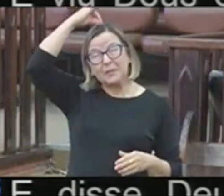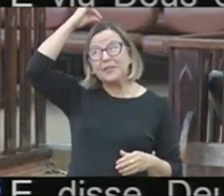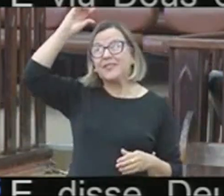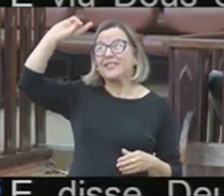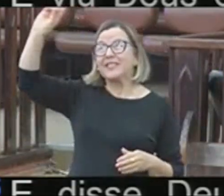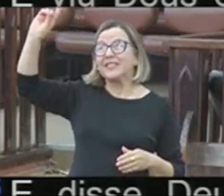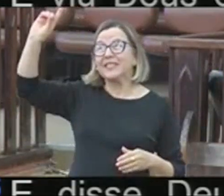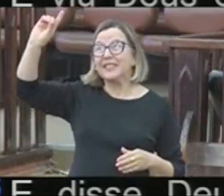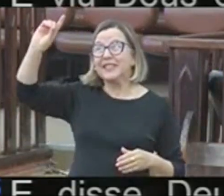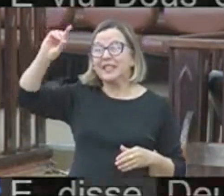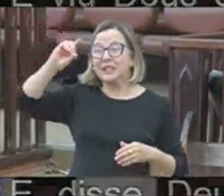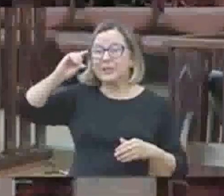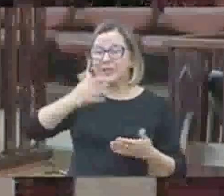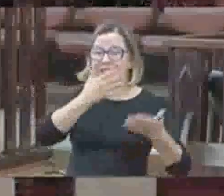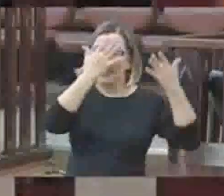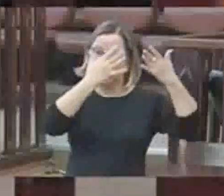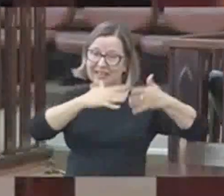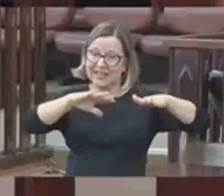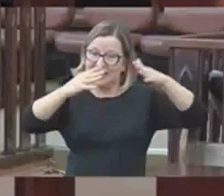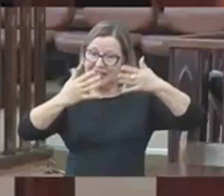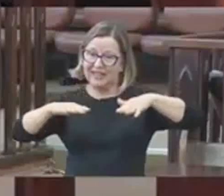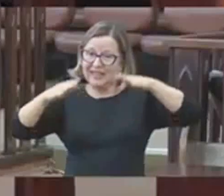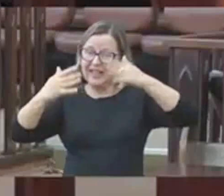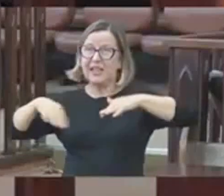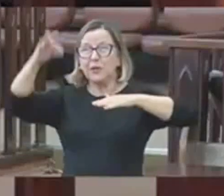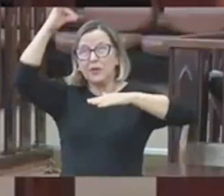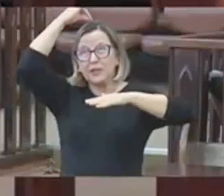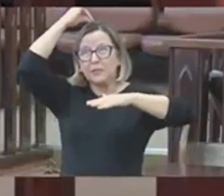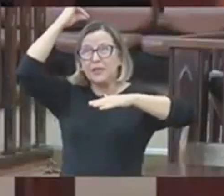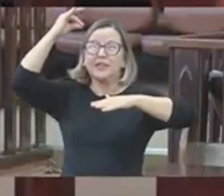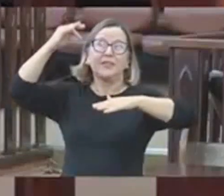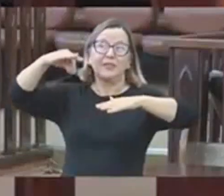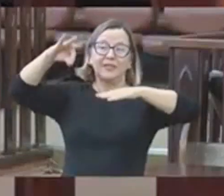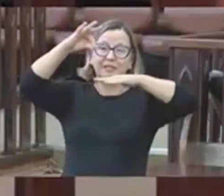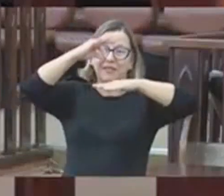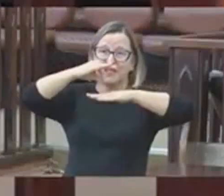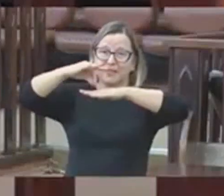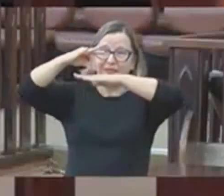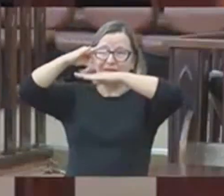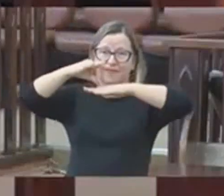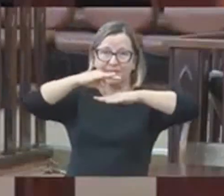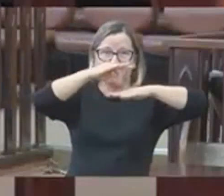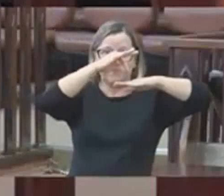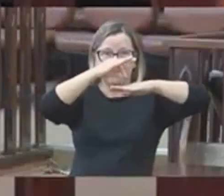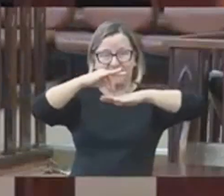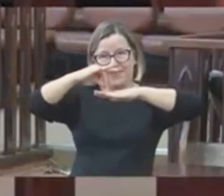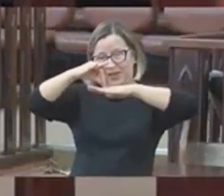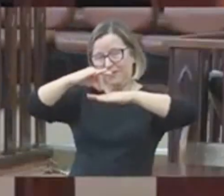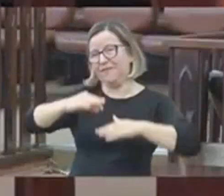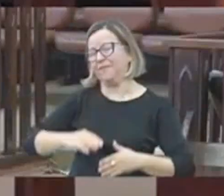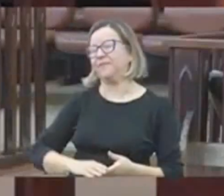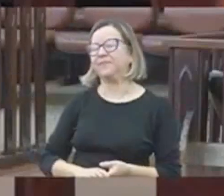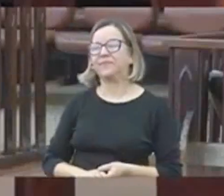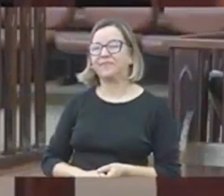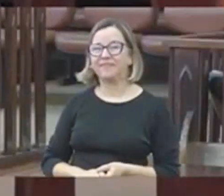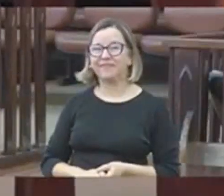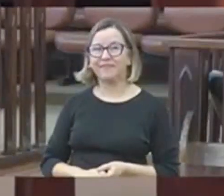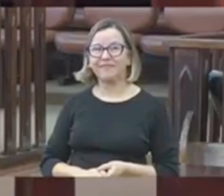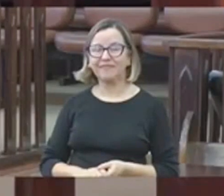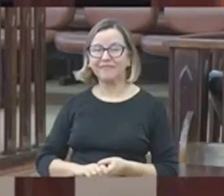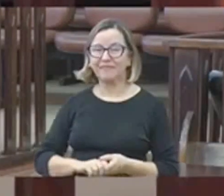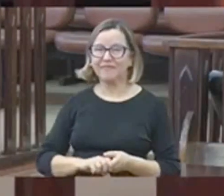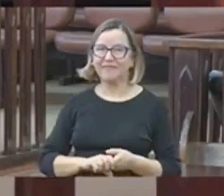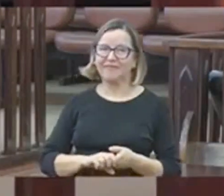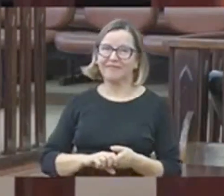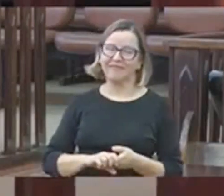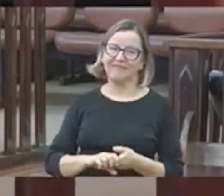águas. Notamos que o termo "no princípio" refere-se a algo anterior ao estado